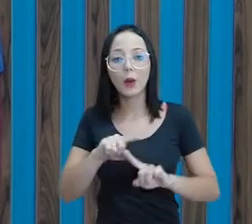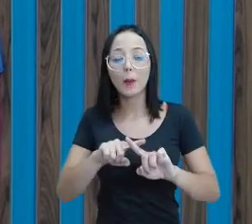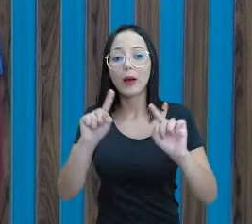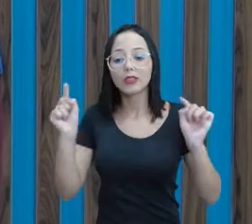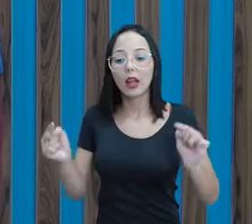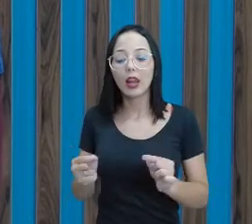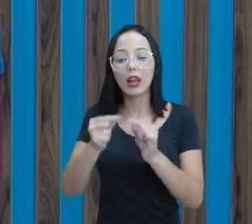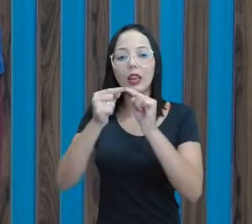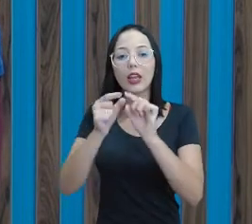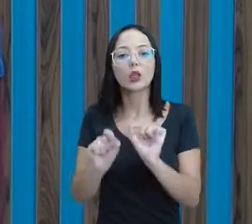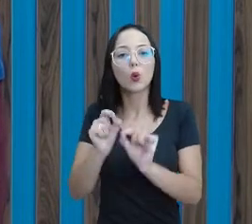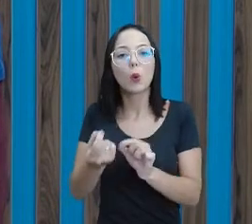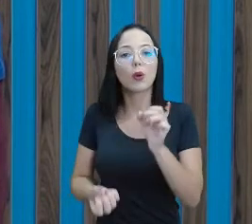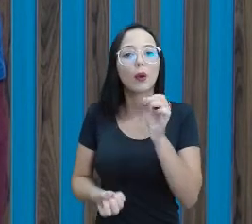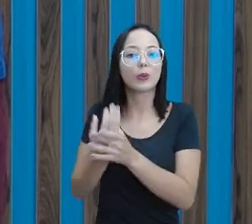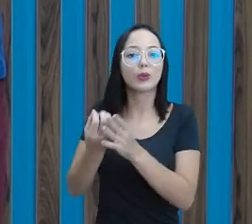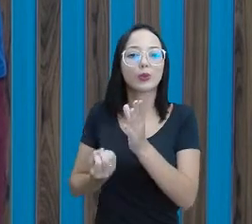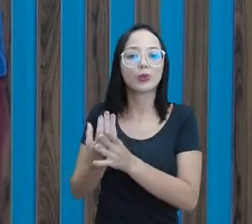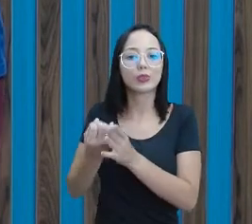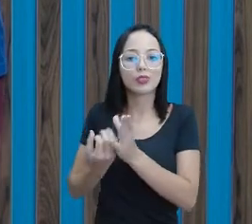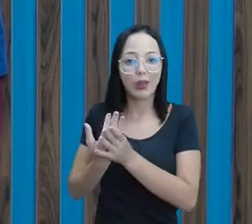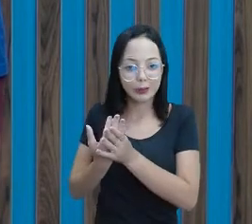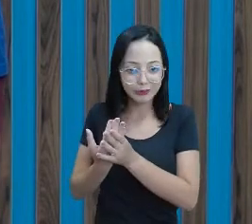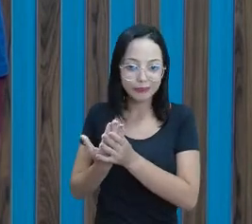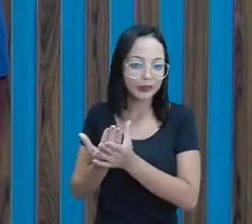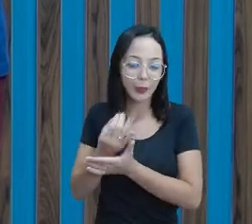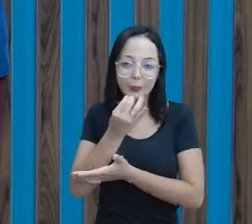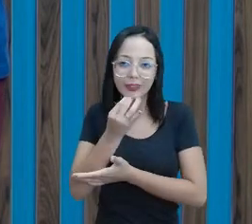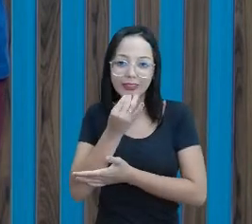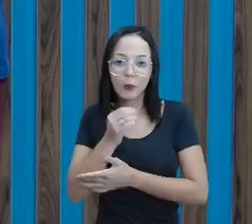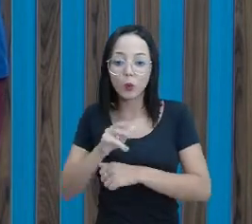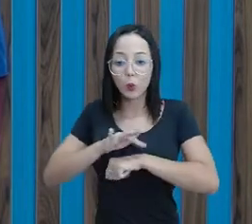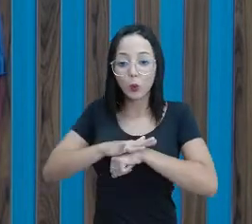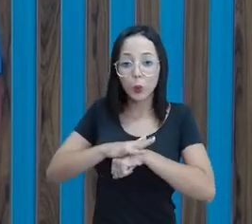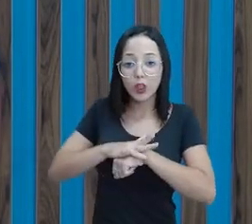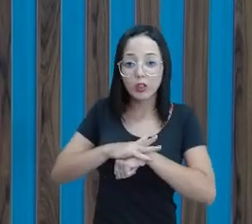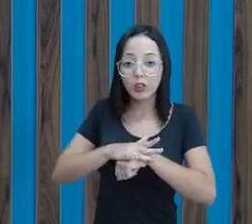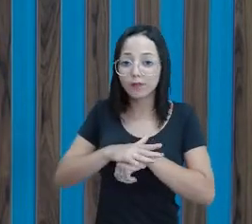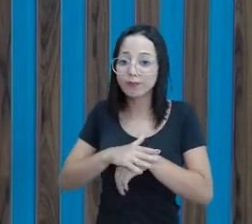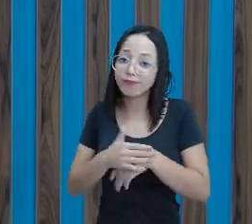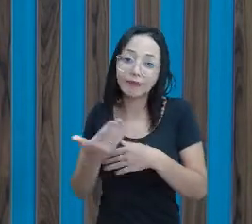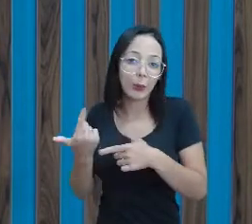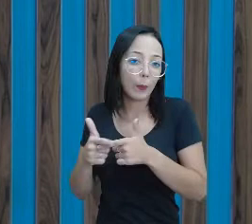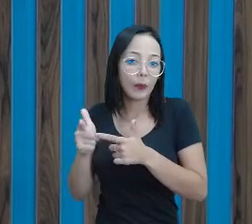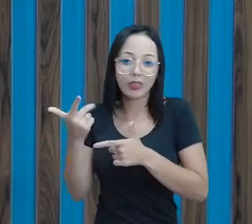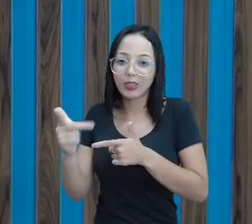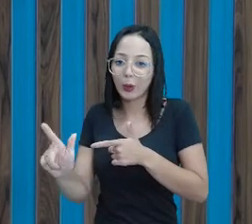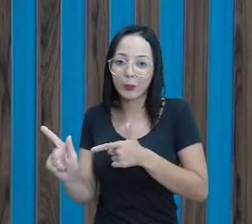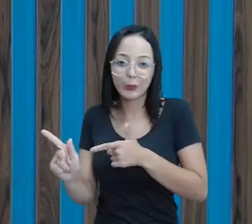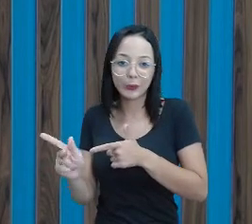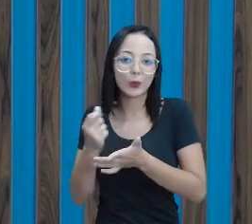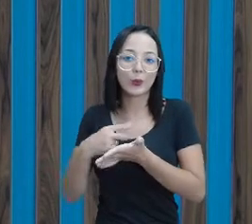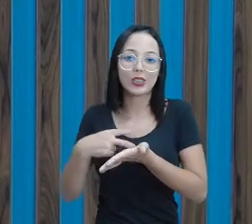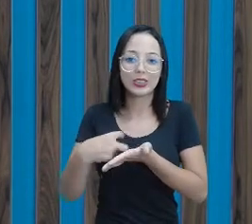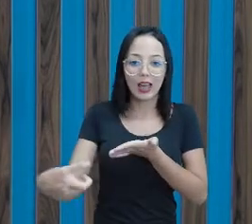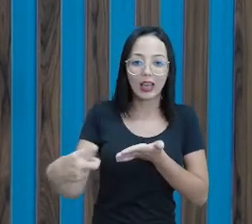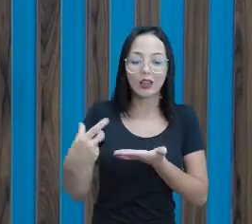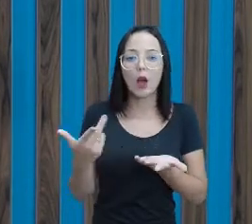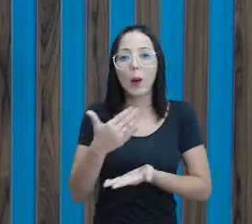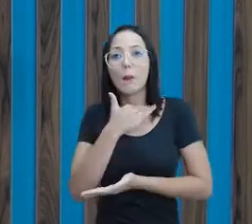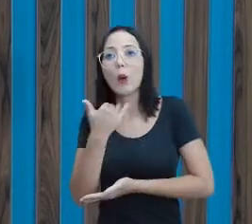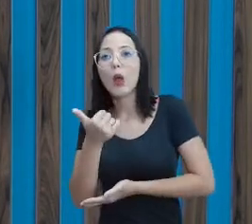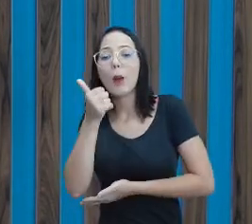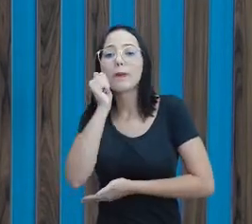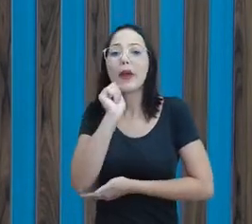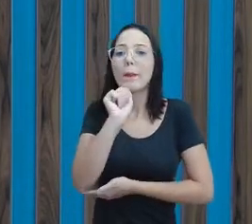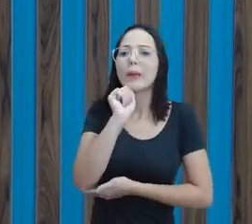à produção. Tá? Por exemplo, adoeceu, tchau e benção para tu. Tá? Ah, morreu minha mãe,